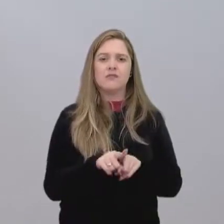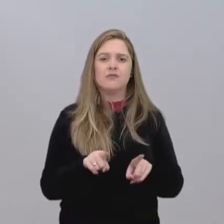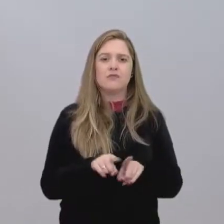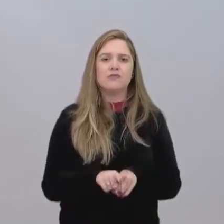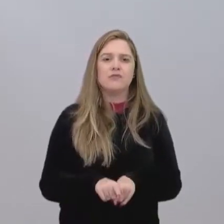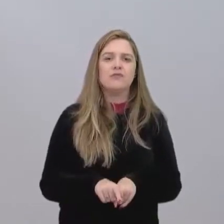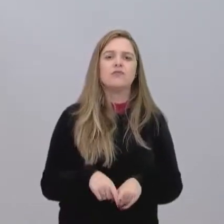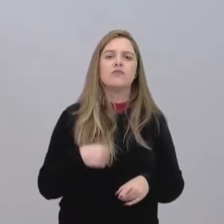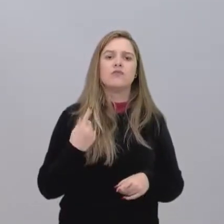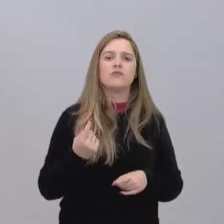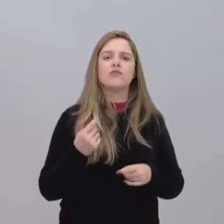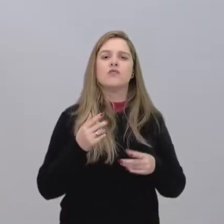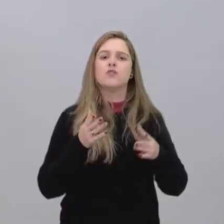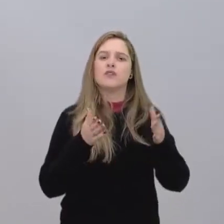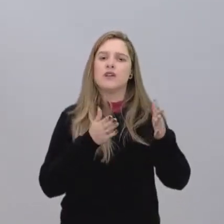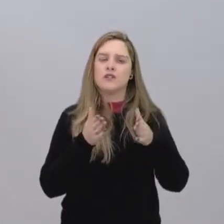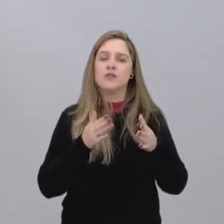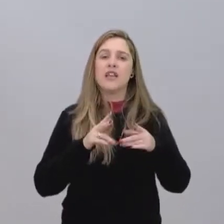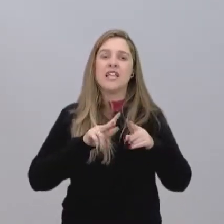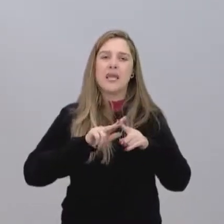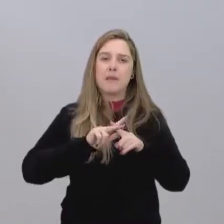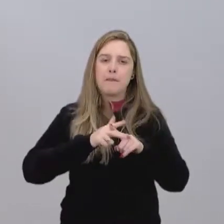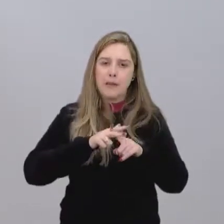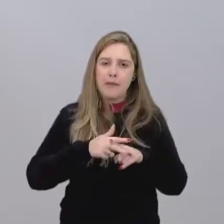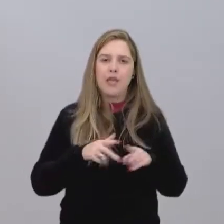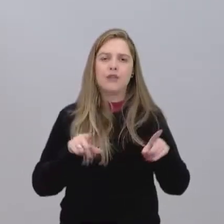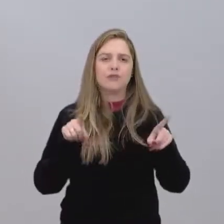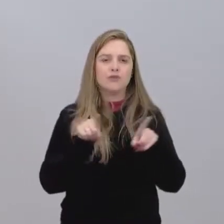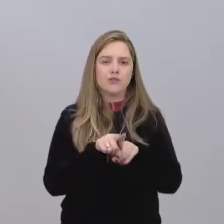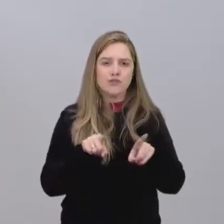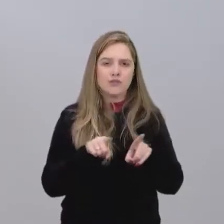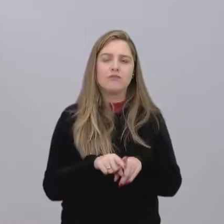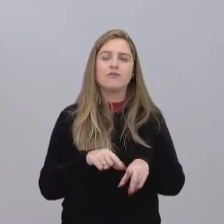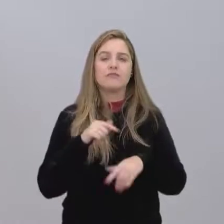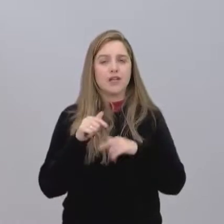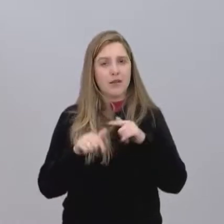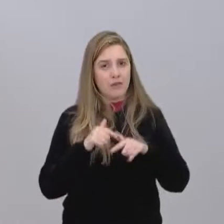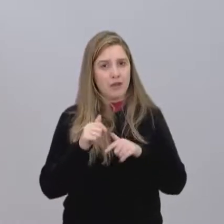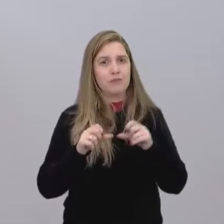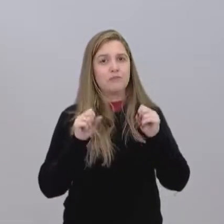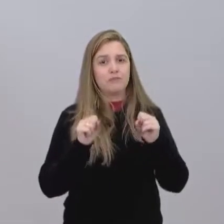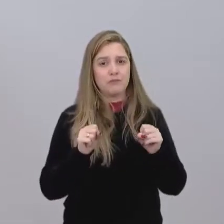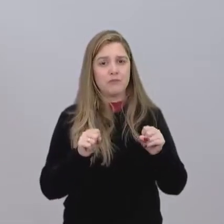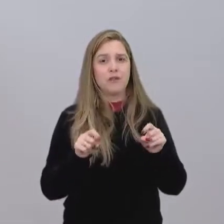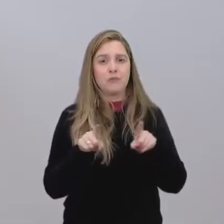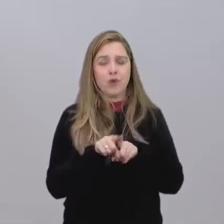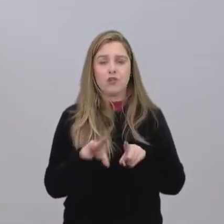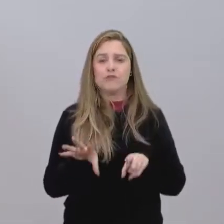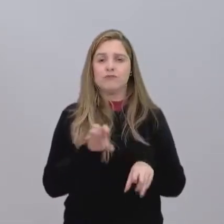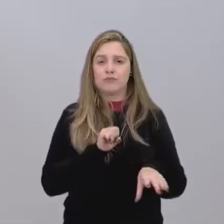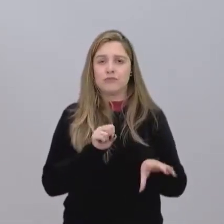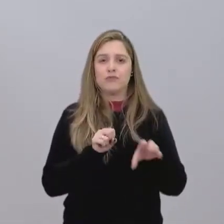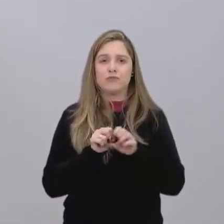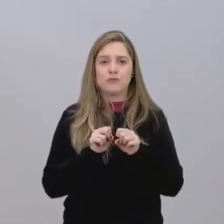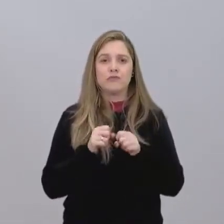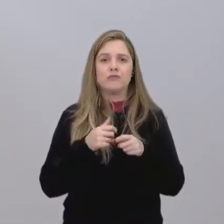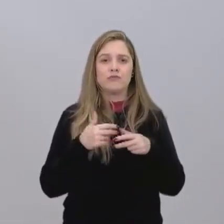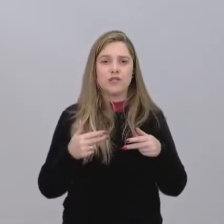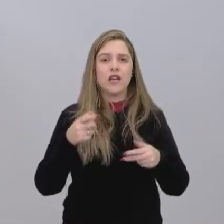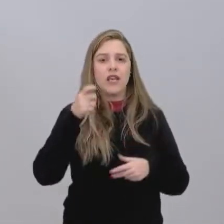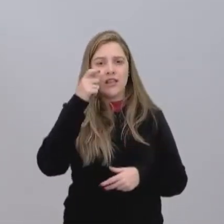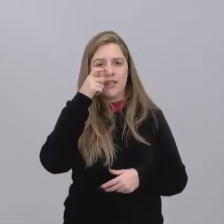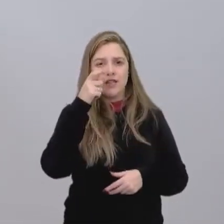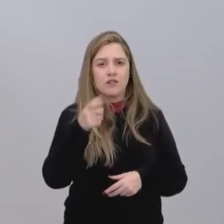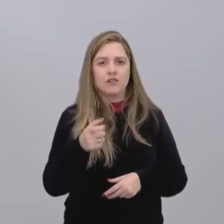roupas, pelo manuseio dos equipamentos, né, esses trabalhadores também podem se contaminar. E olha só que coisa interessante,